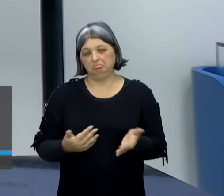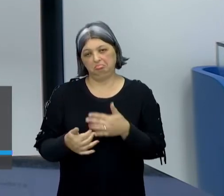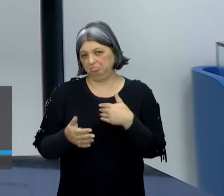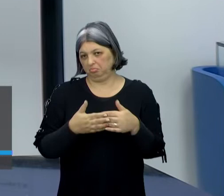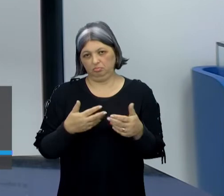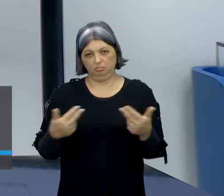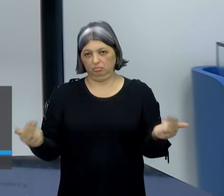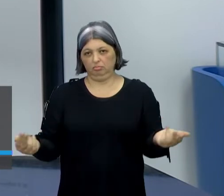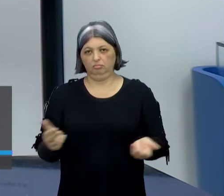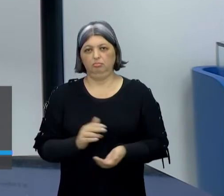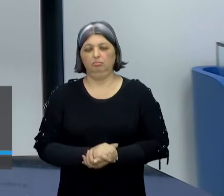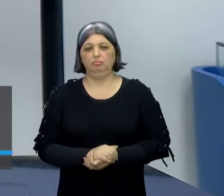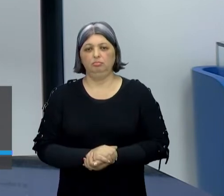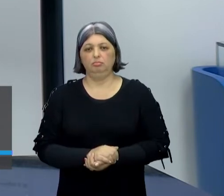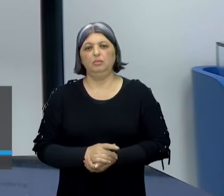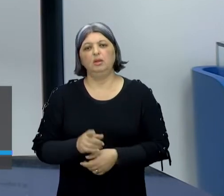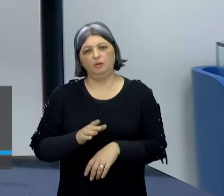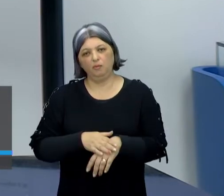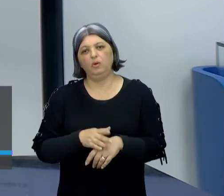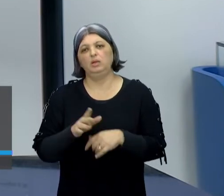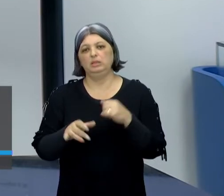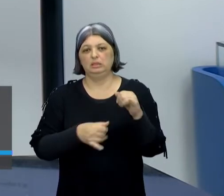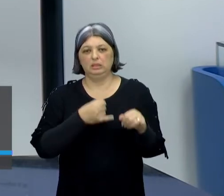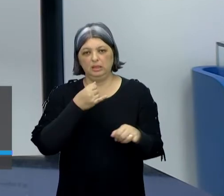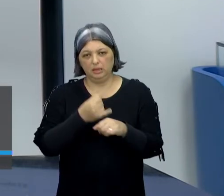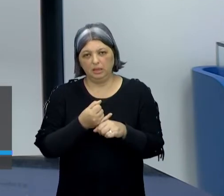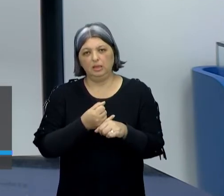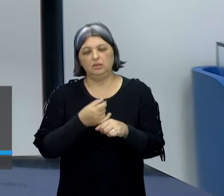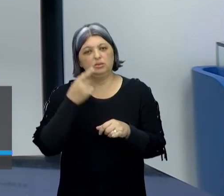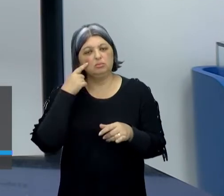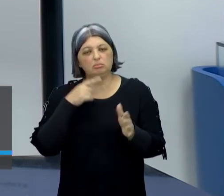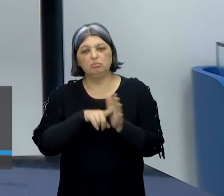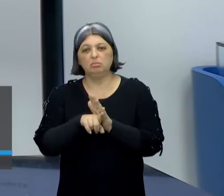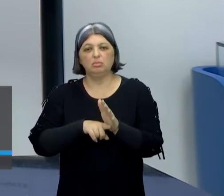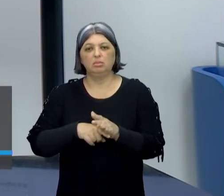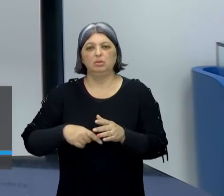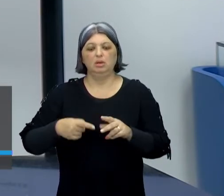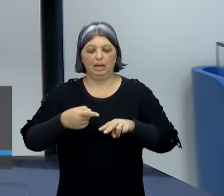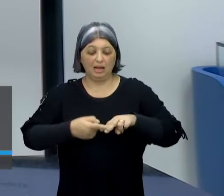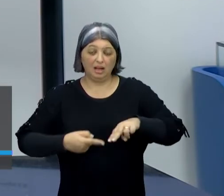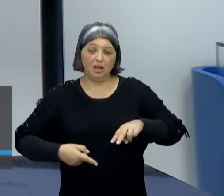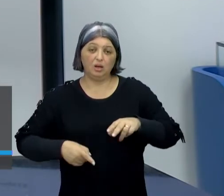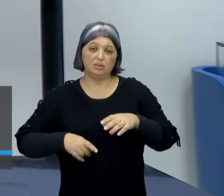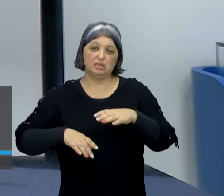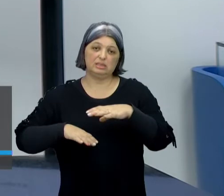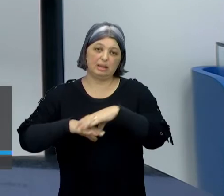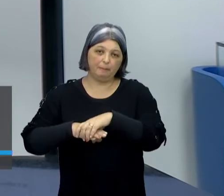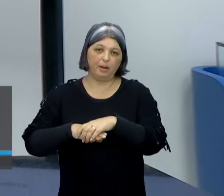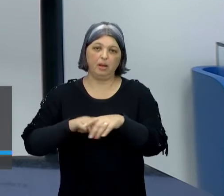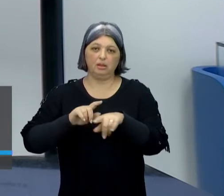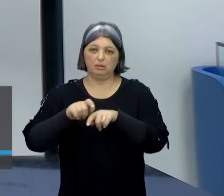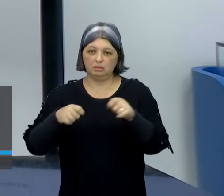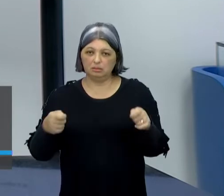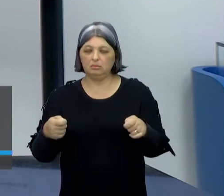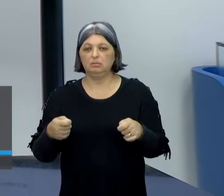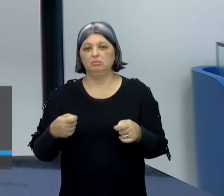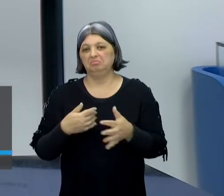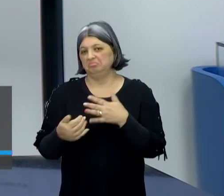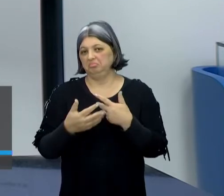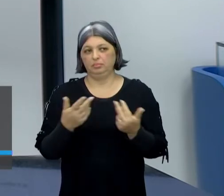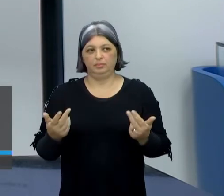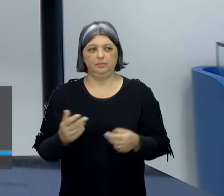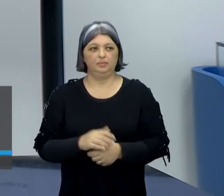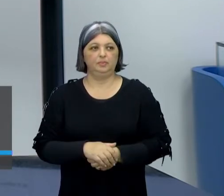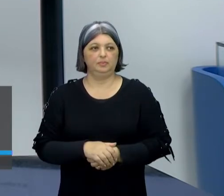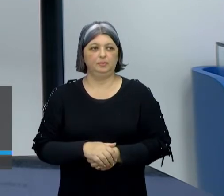aleatória, que a gente faz ali pela internet, a gente quer comprar, sei lá, uma calça, um tênis, algo. E aí eles